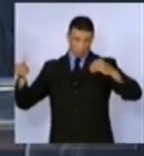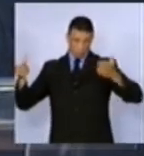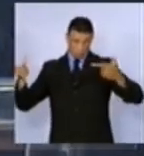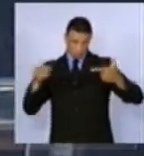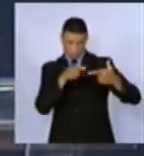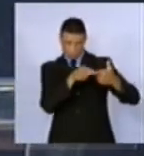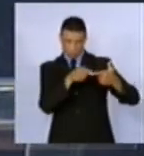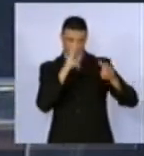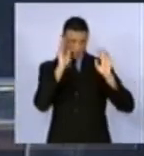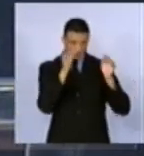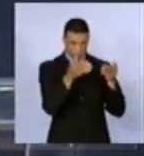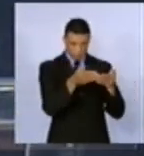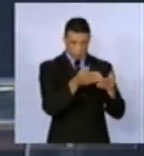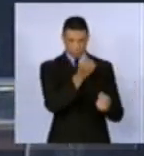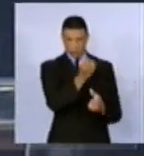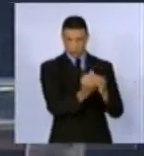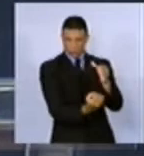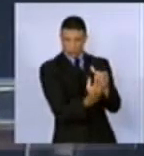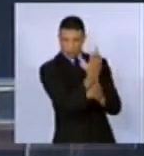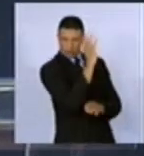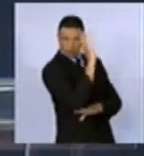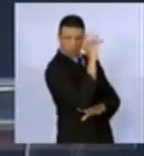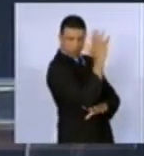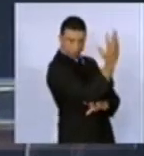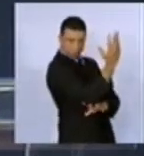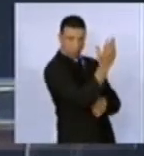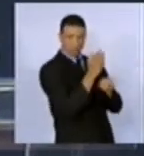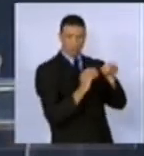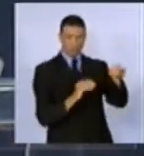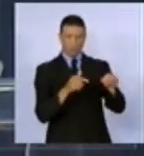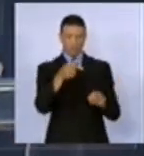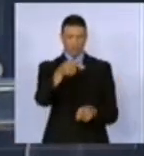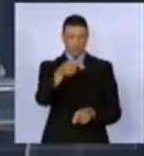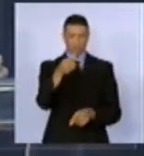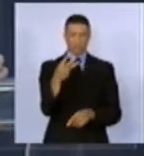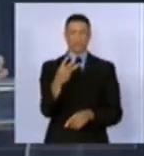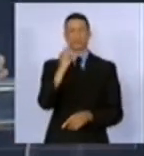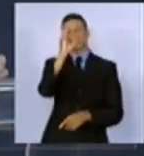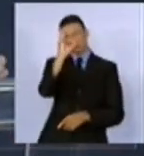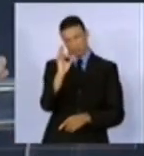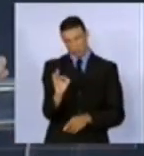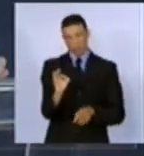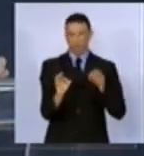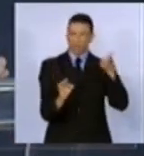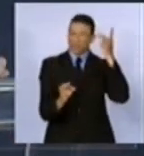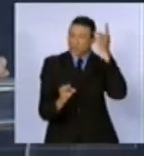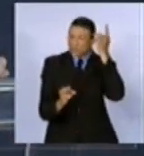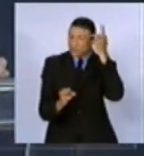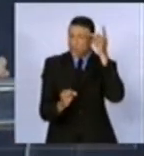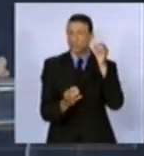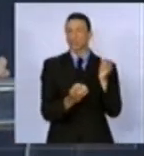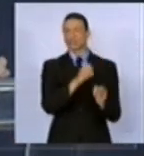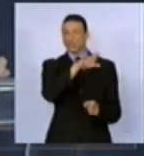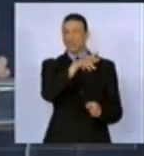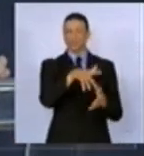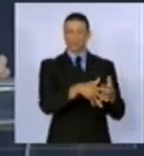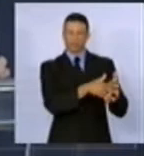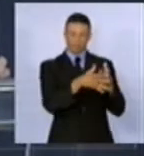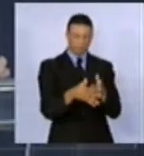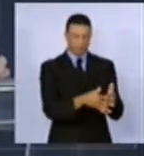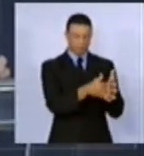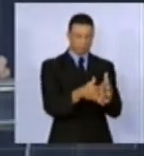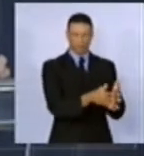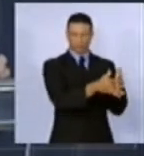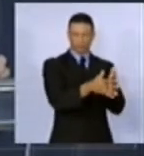última Safra em 73 por cento da área de cana hoje no Estado de São Paulo é colhida